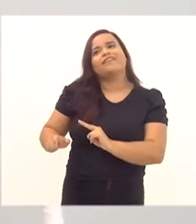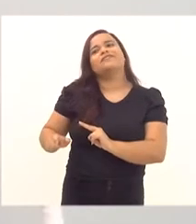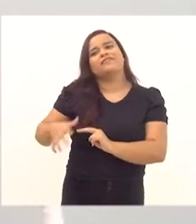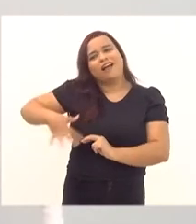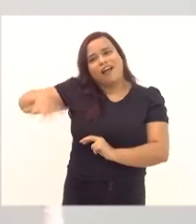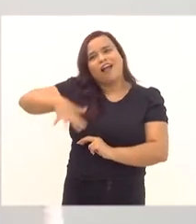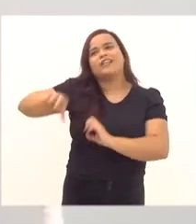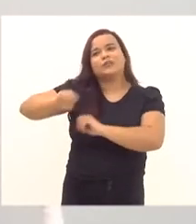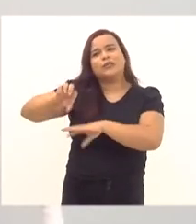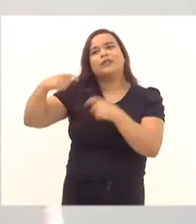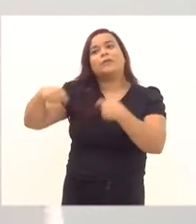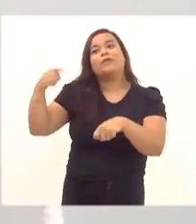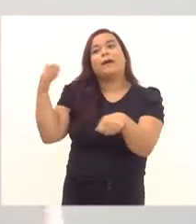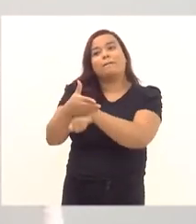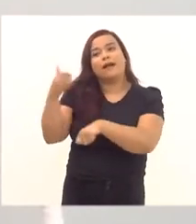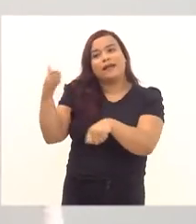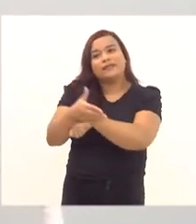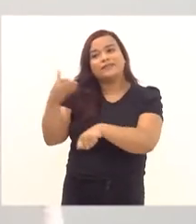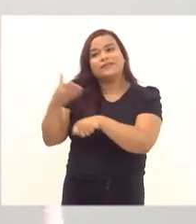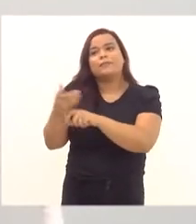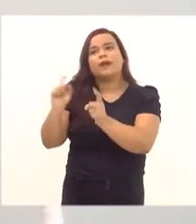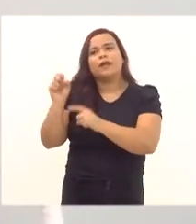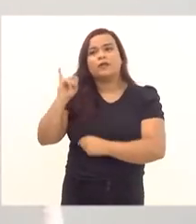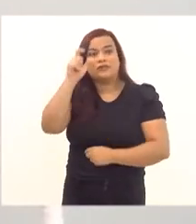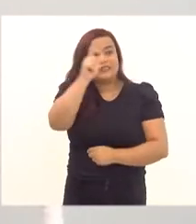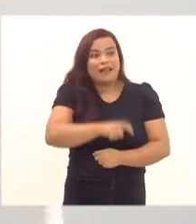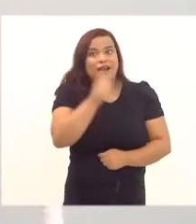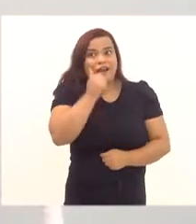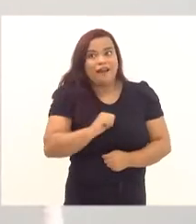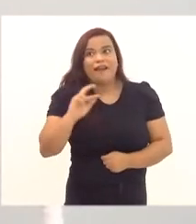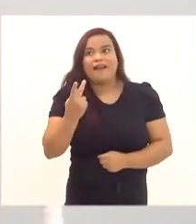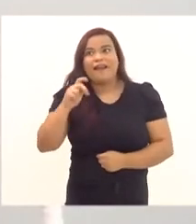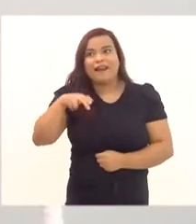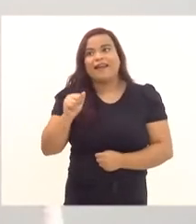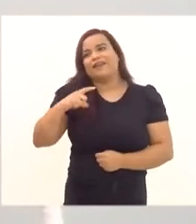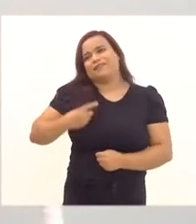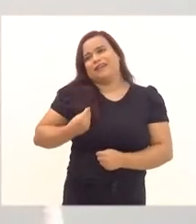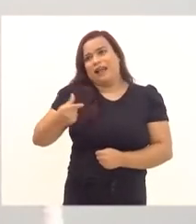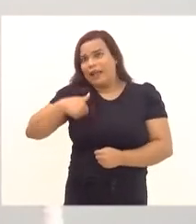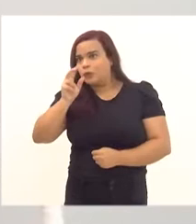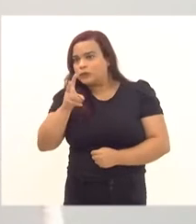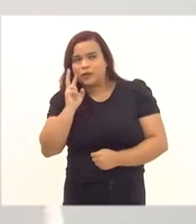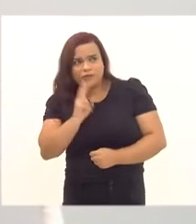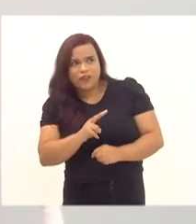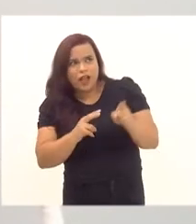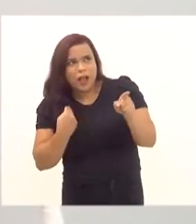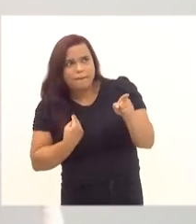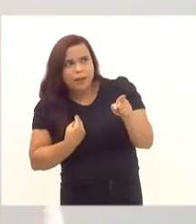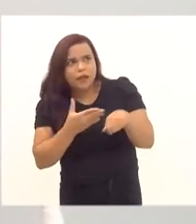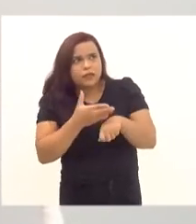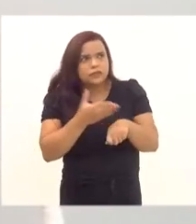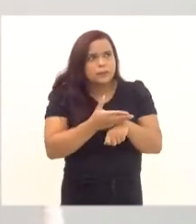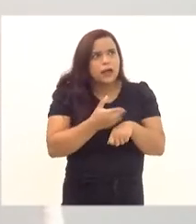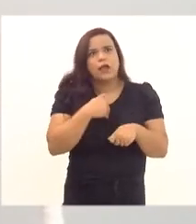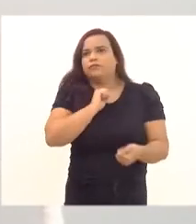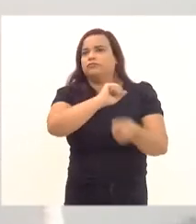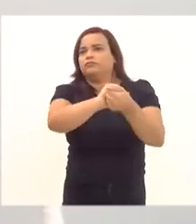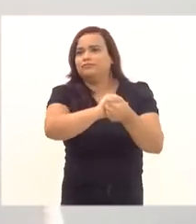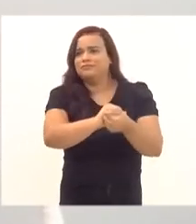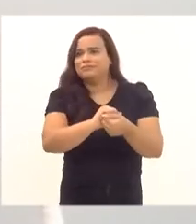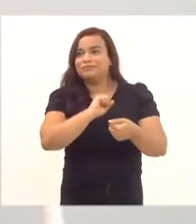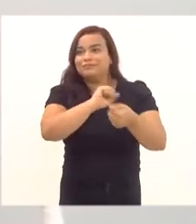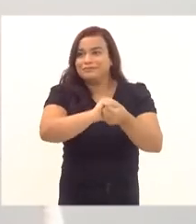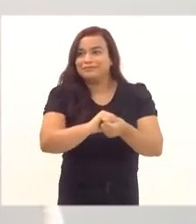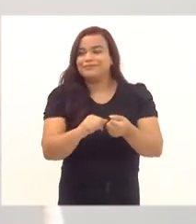participar das reuniões em que a Helena estivesse participando então eu eu disse que a lava para estar nas reuniões da Gama Filho